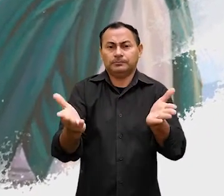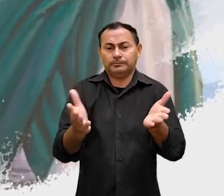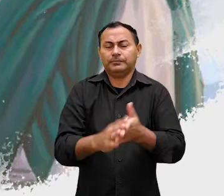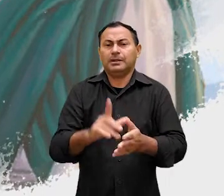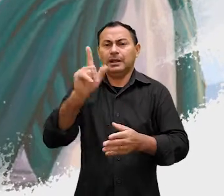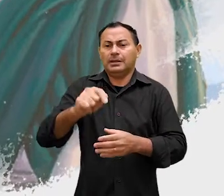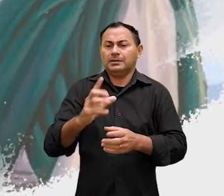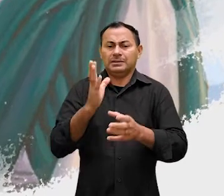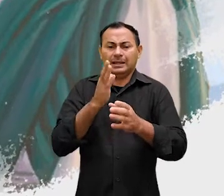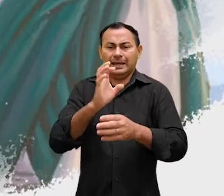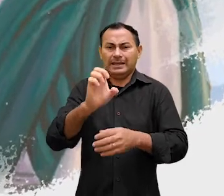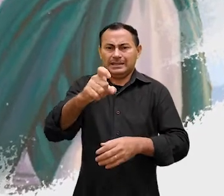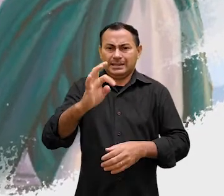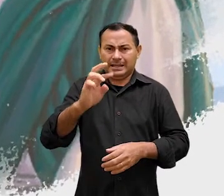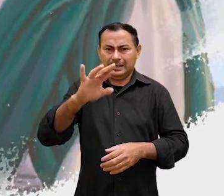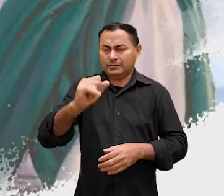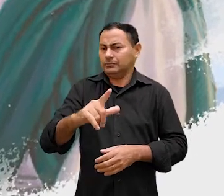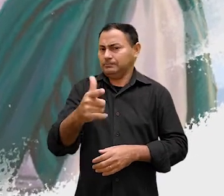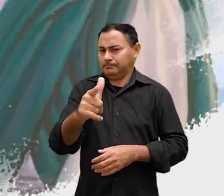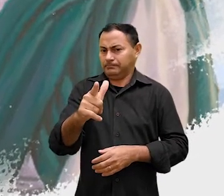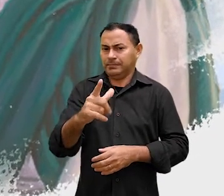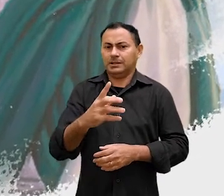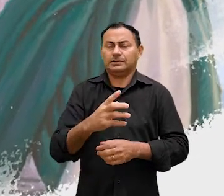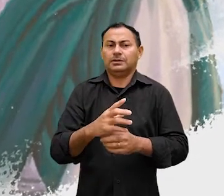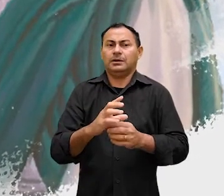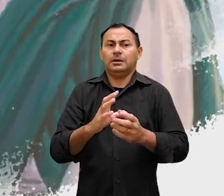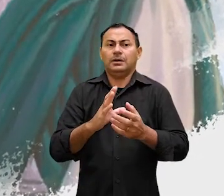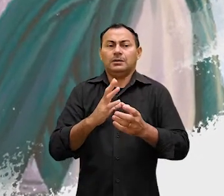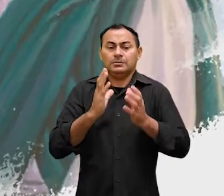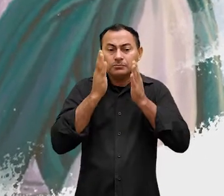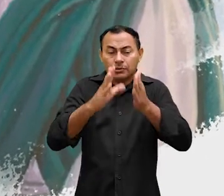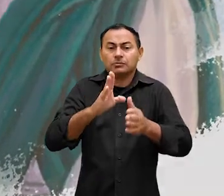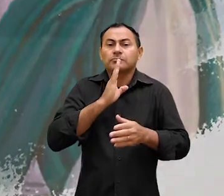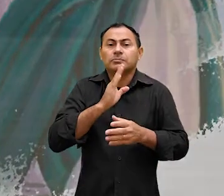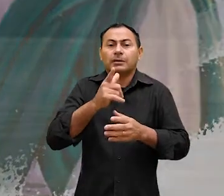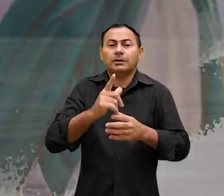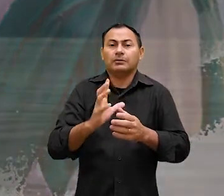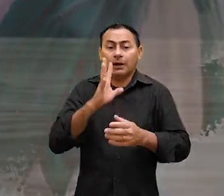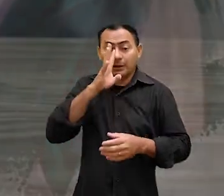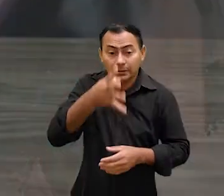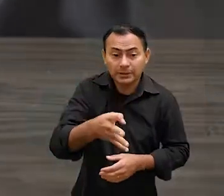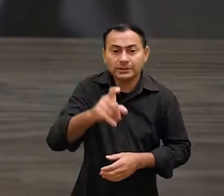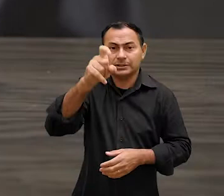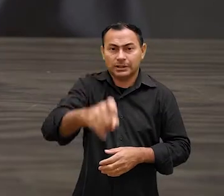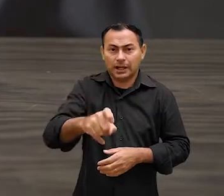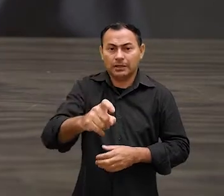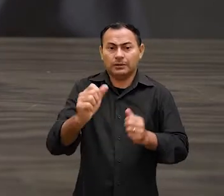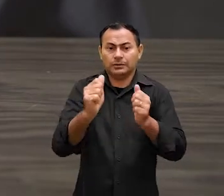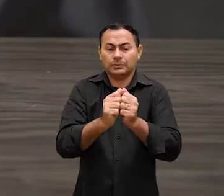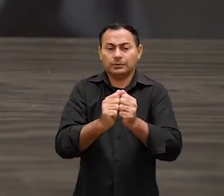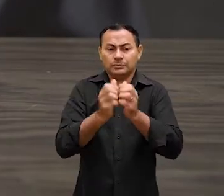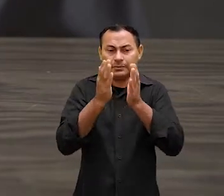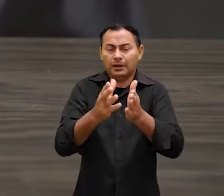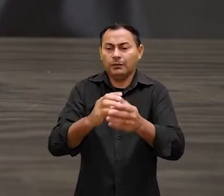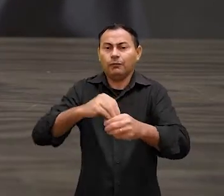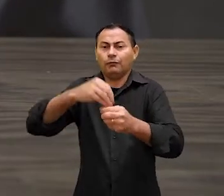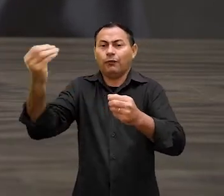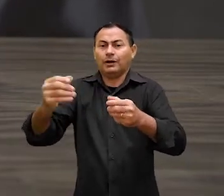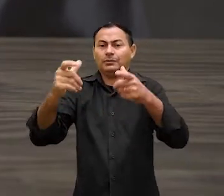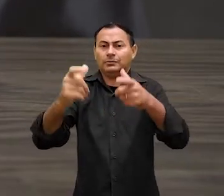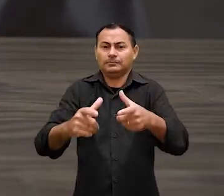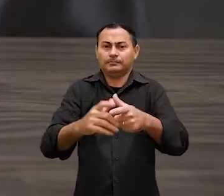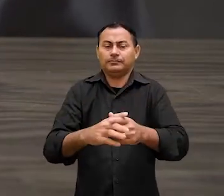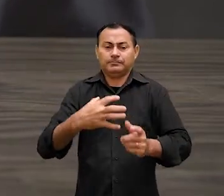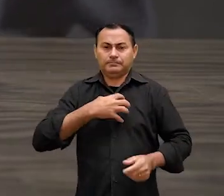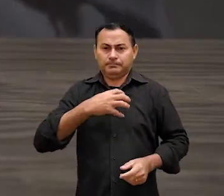Eles eram excêntricos, eles não tinham esse alto centro. Eles foram acusados de estarem com o centro fora do lugar,